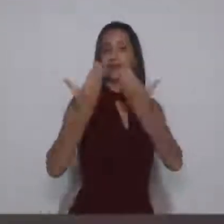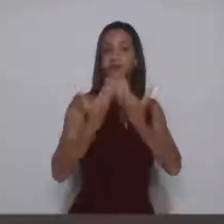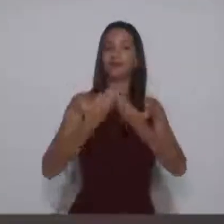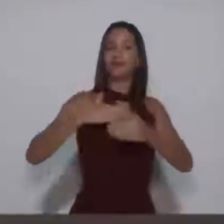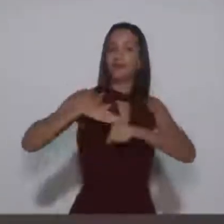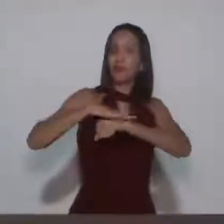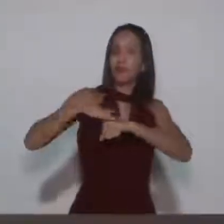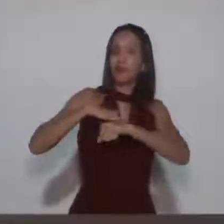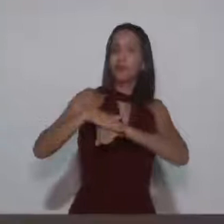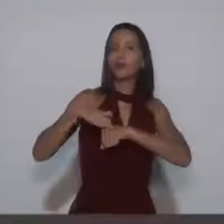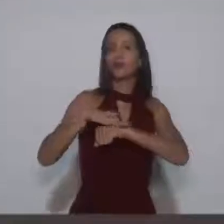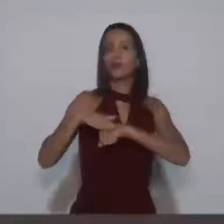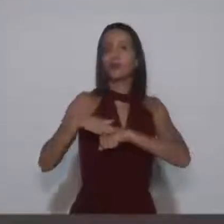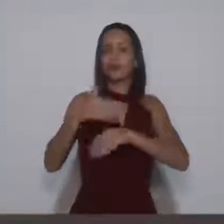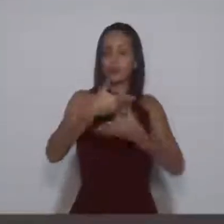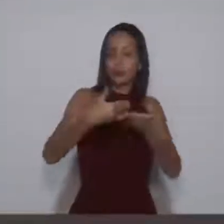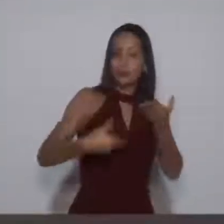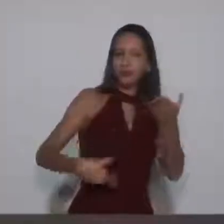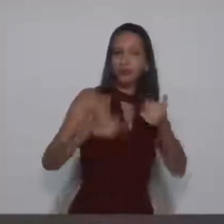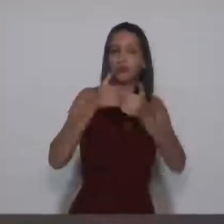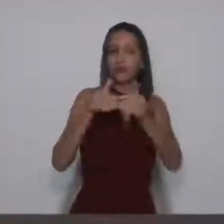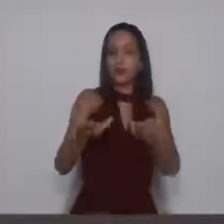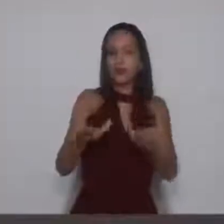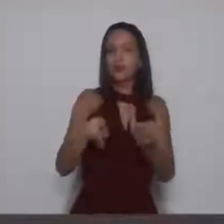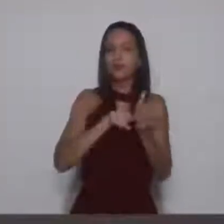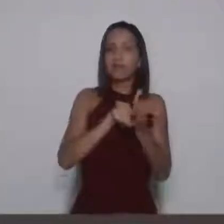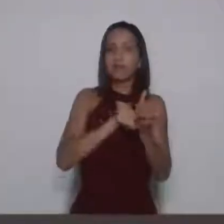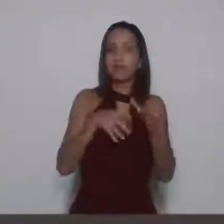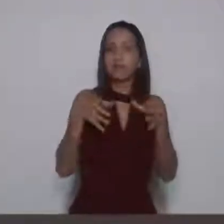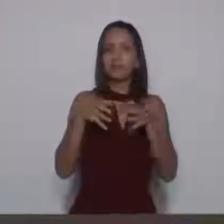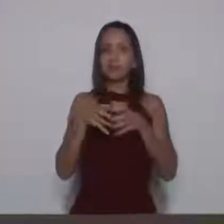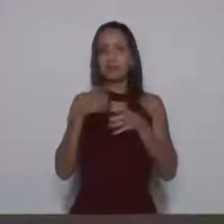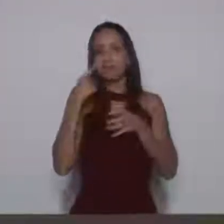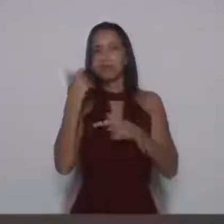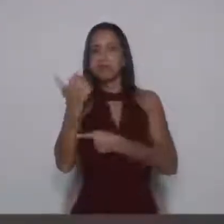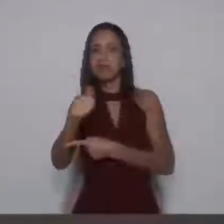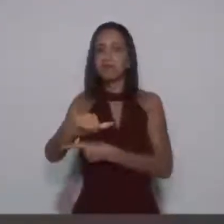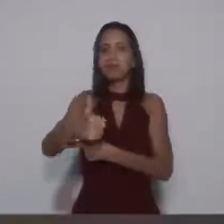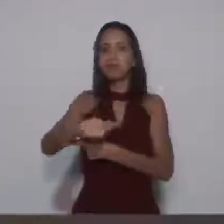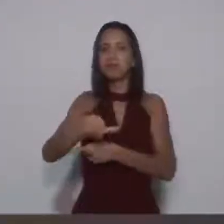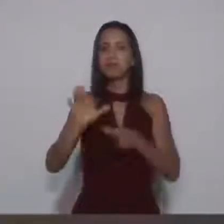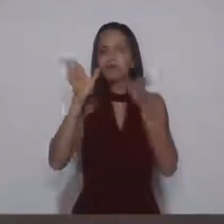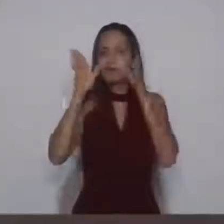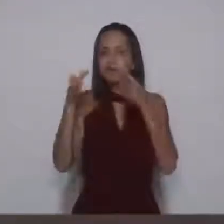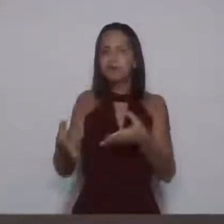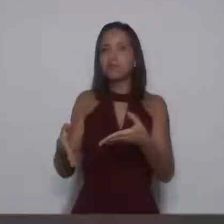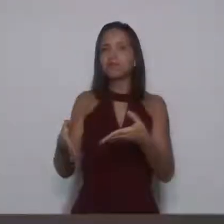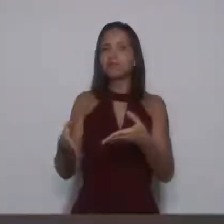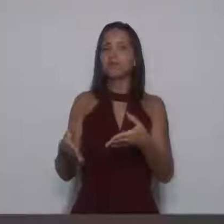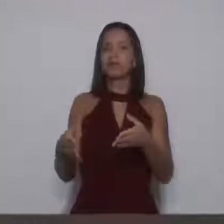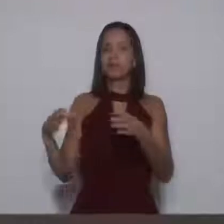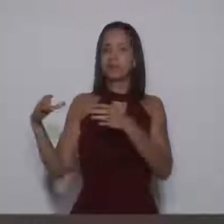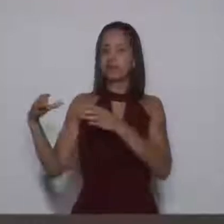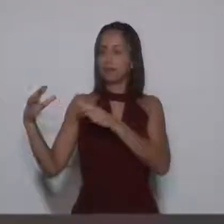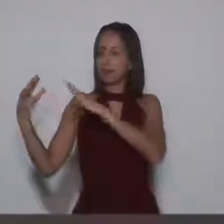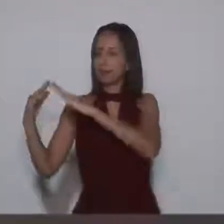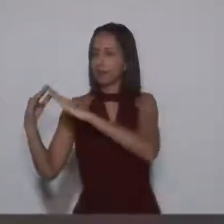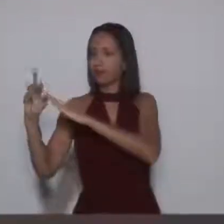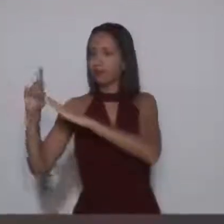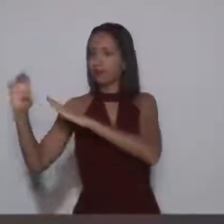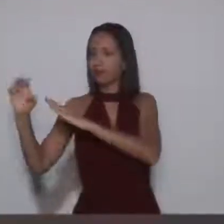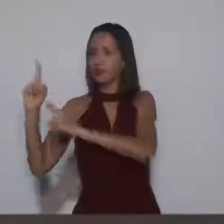conversou sobre, lemos um requerimento e abrimos uma comissão aqui para avaliar especificamente a Casa Reencontro, mas o